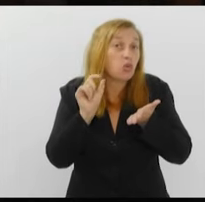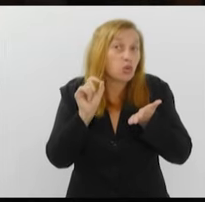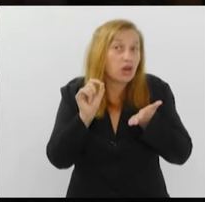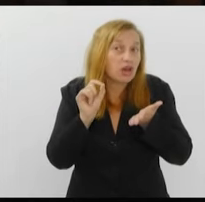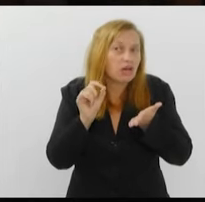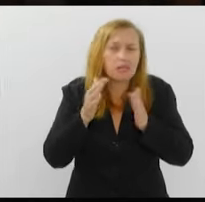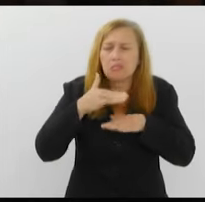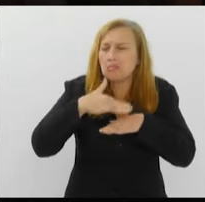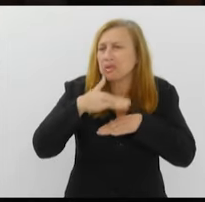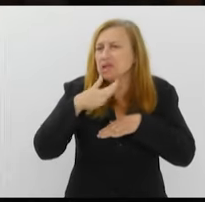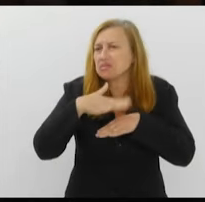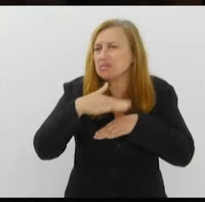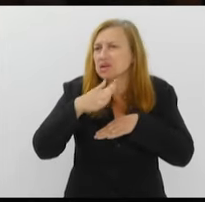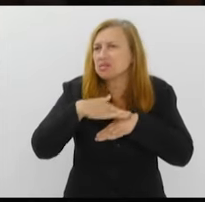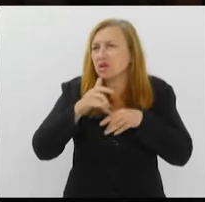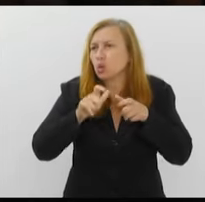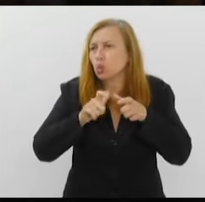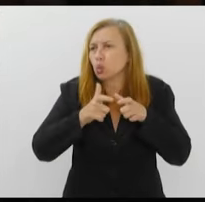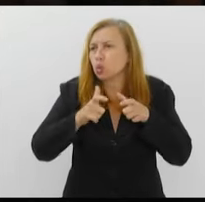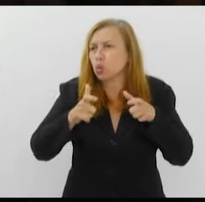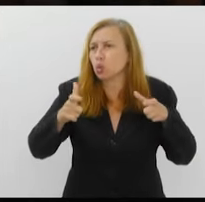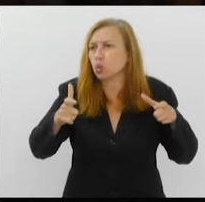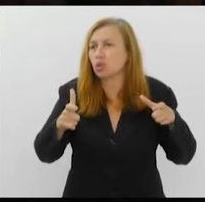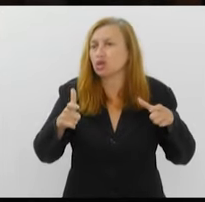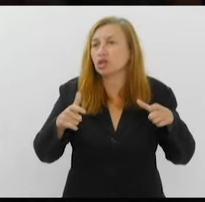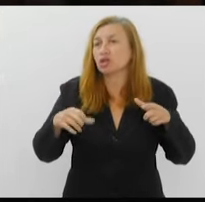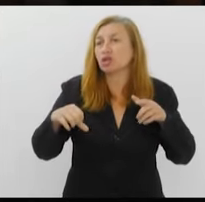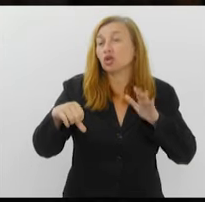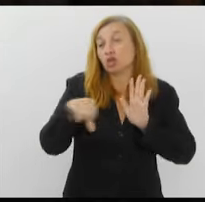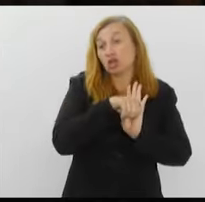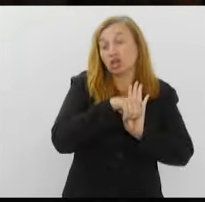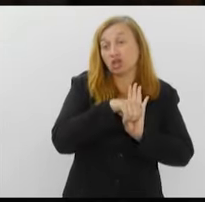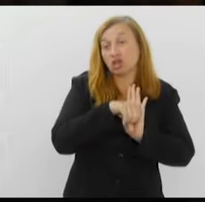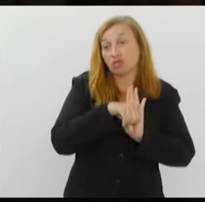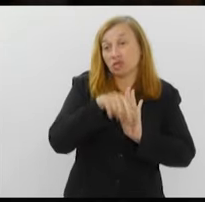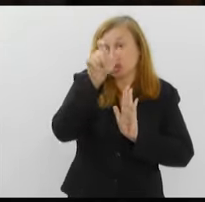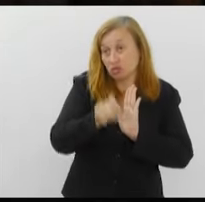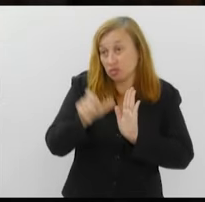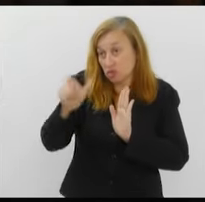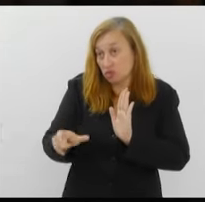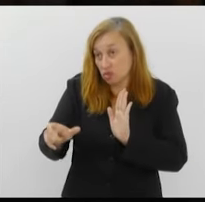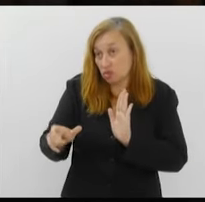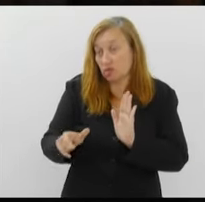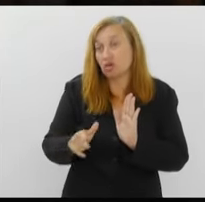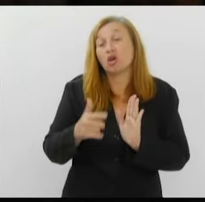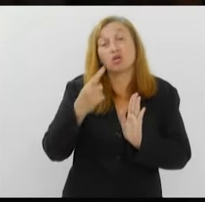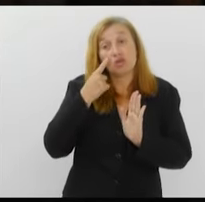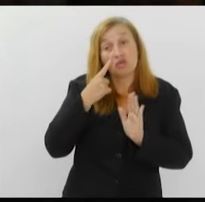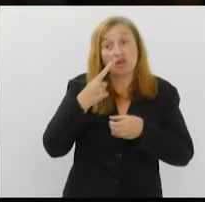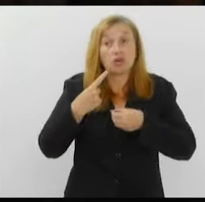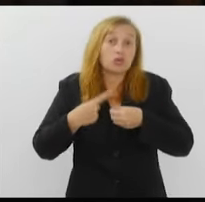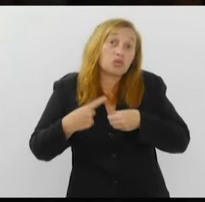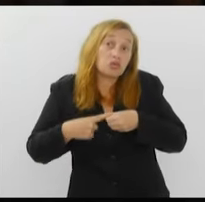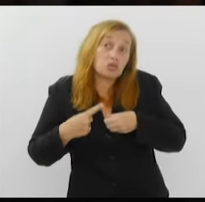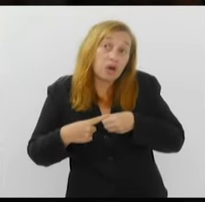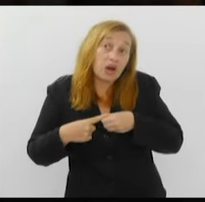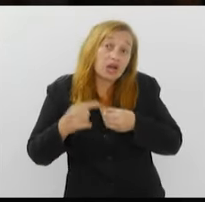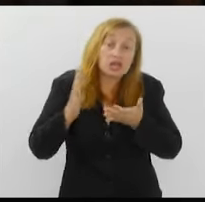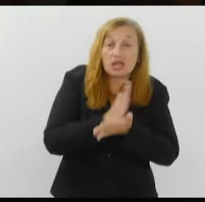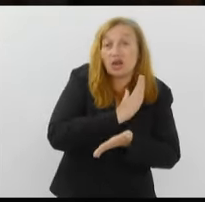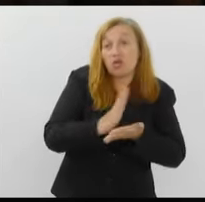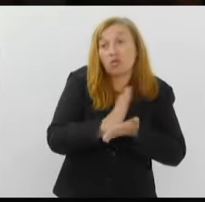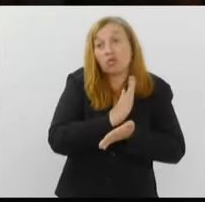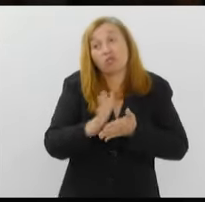cada vez mais cresce o poder paralelo. O que eu estou vendo é que nos bairros, em determinadas